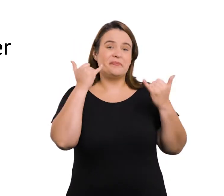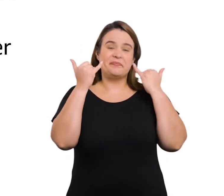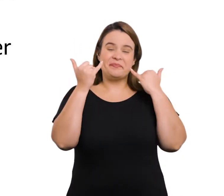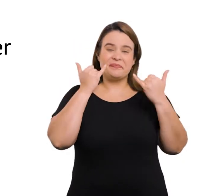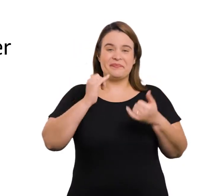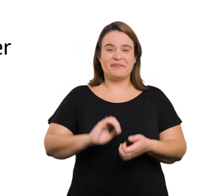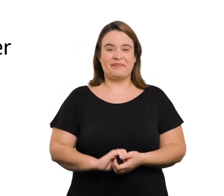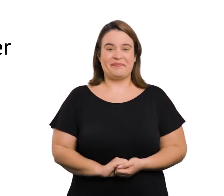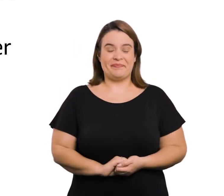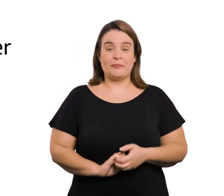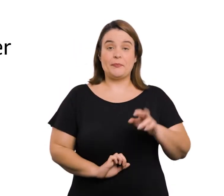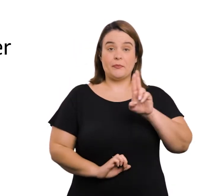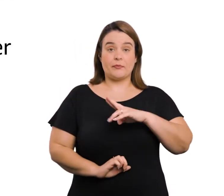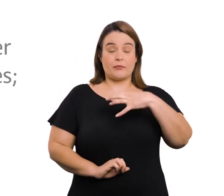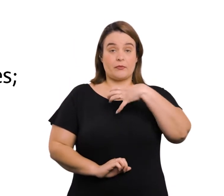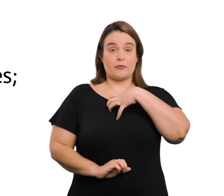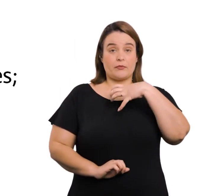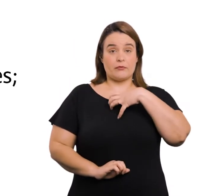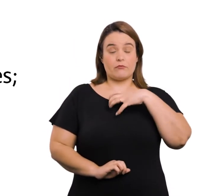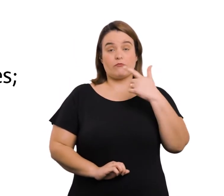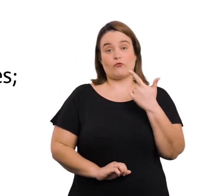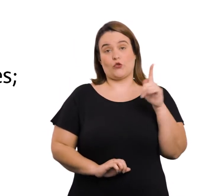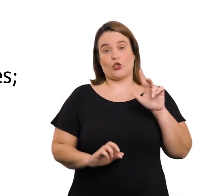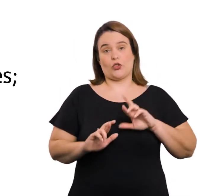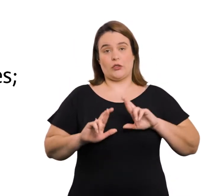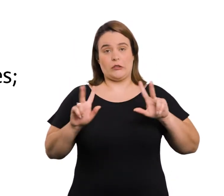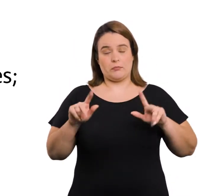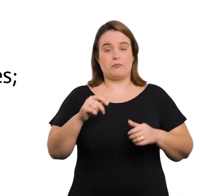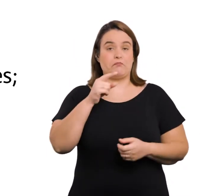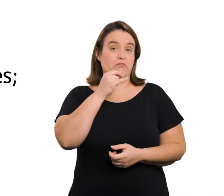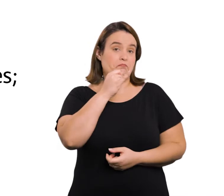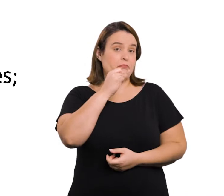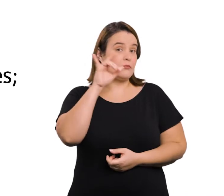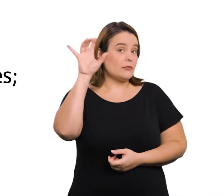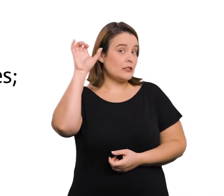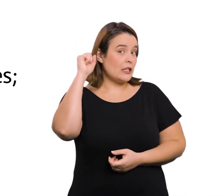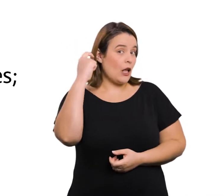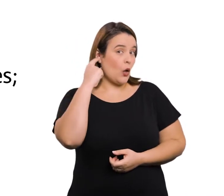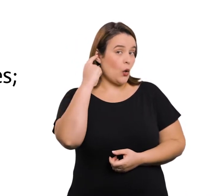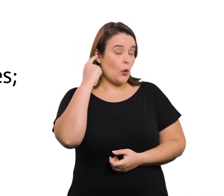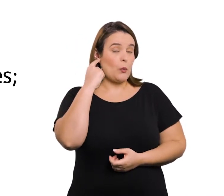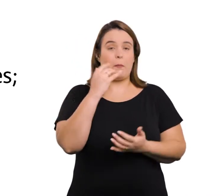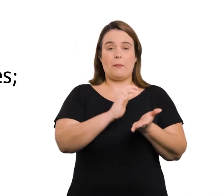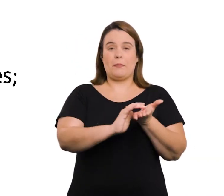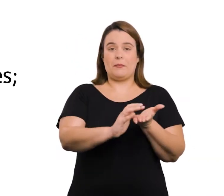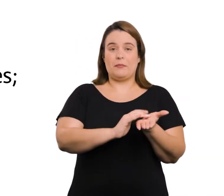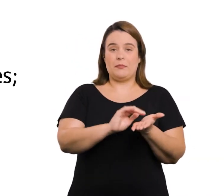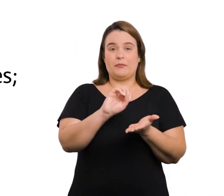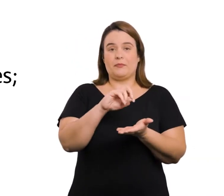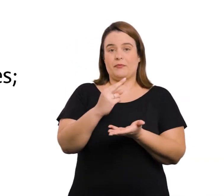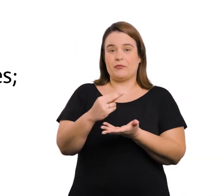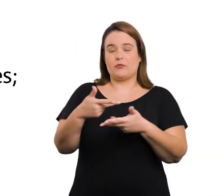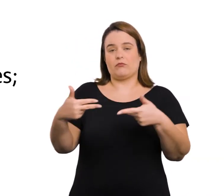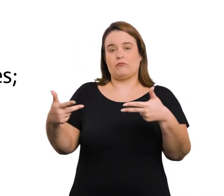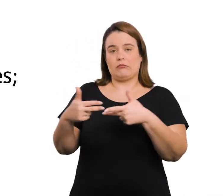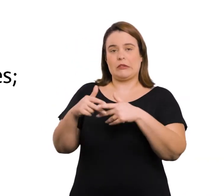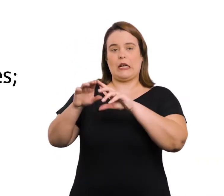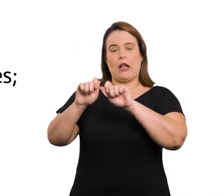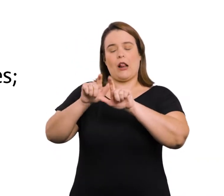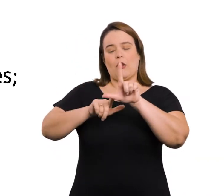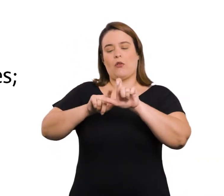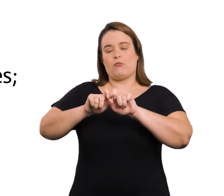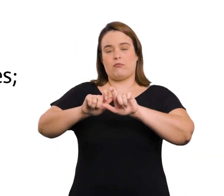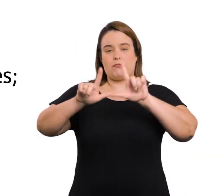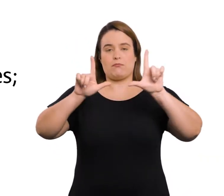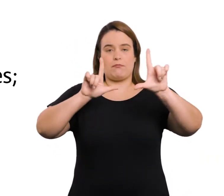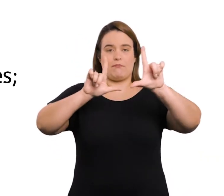de áudio para ter acesso à informação. Utilizar formatos alternativos, como áudio, braille ou recursos táteis,